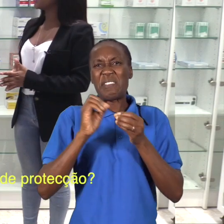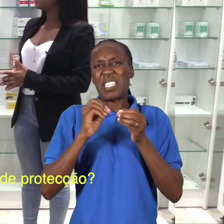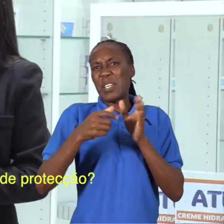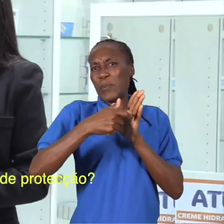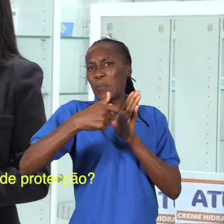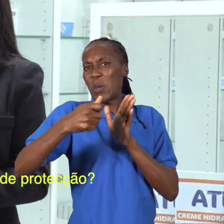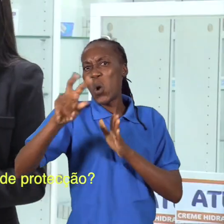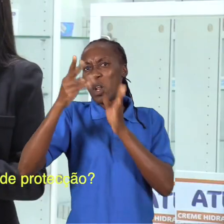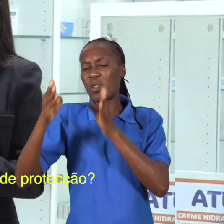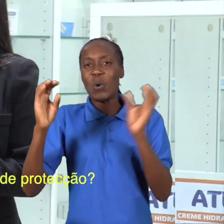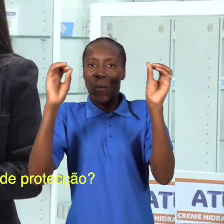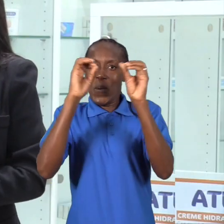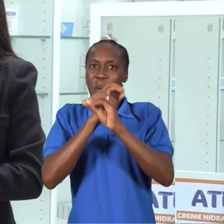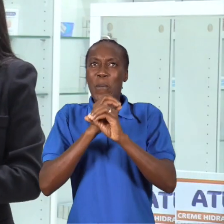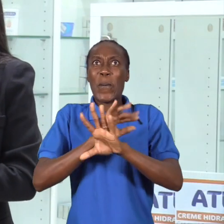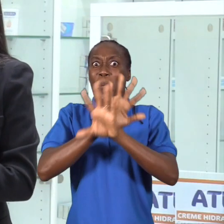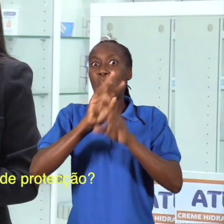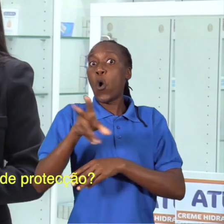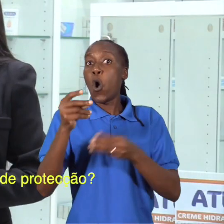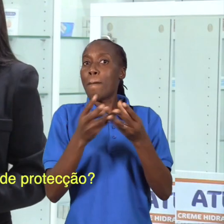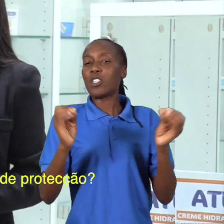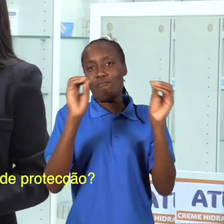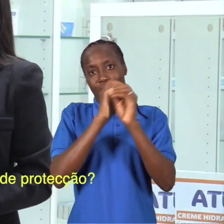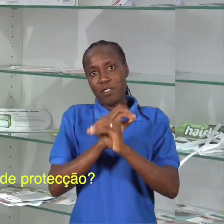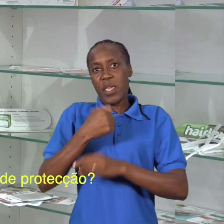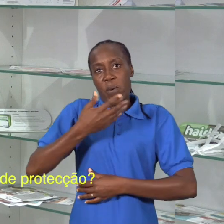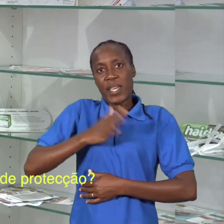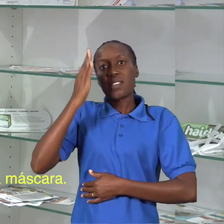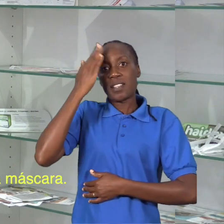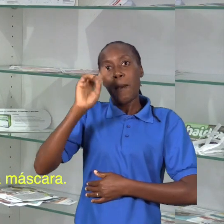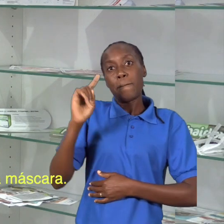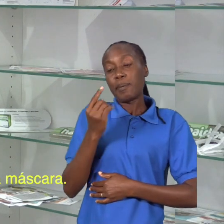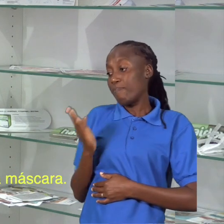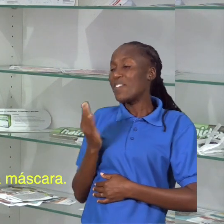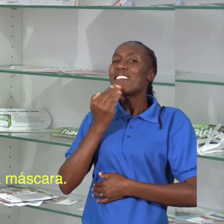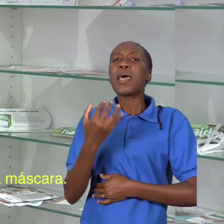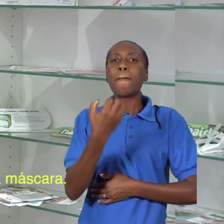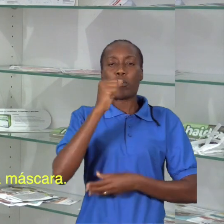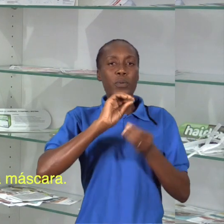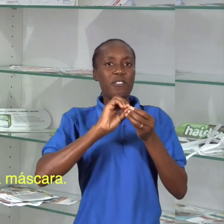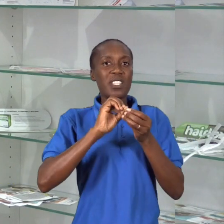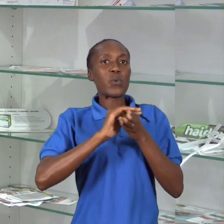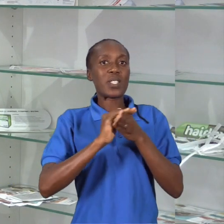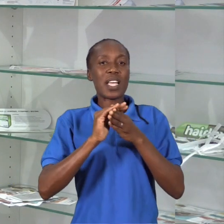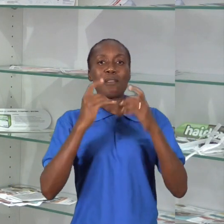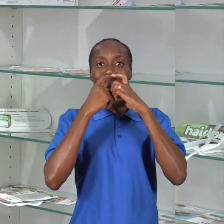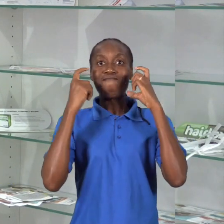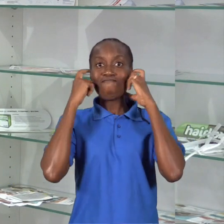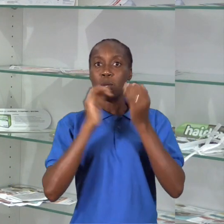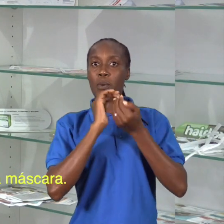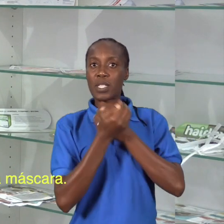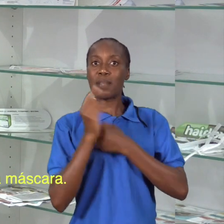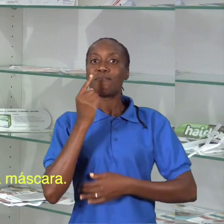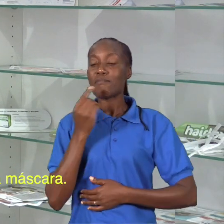Queria saber, em primeiro lugar, quem pode usar a máscara de proteção? Olha, Mércia, hoje todo mundo deve usar